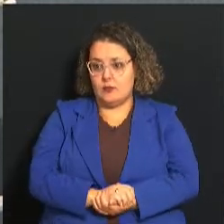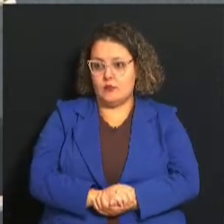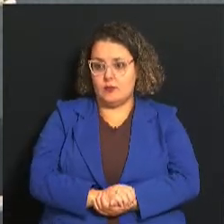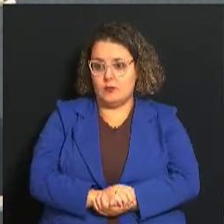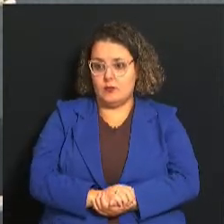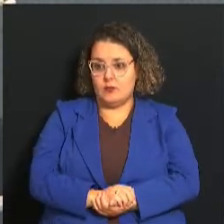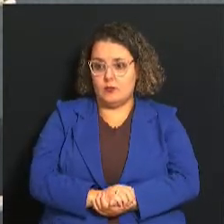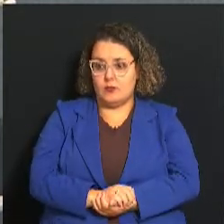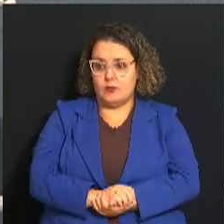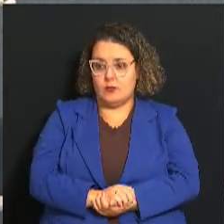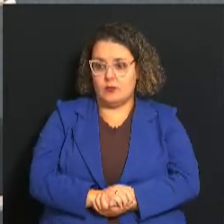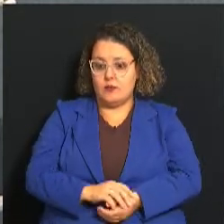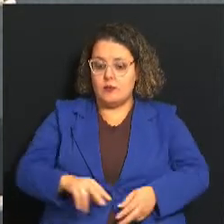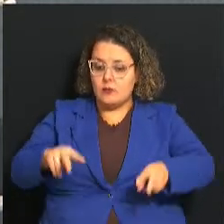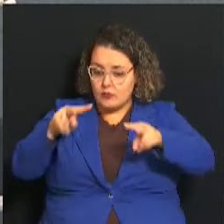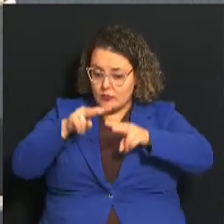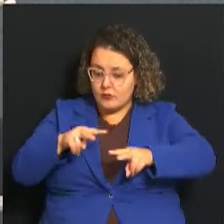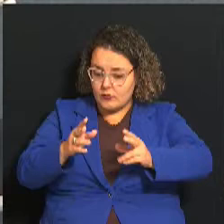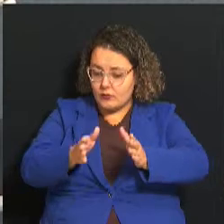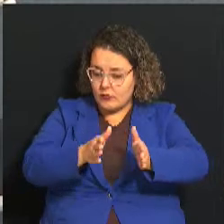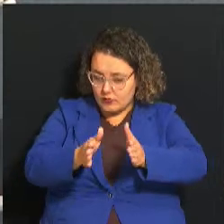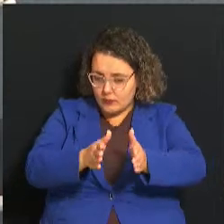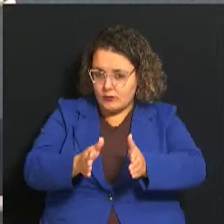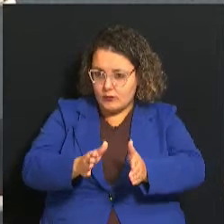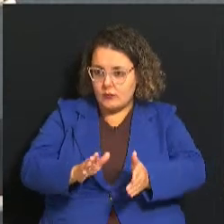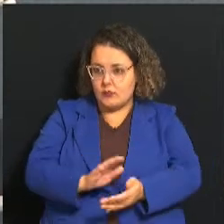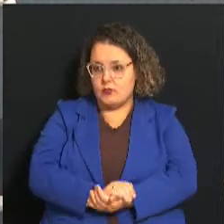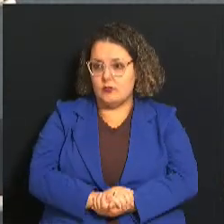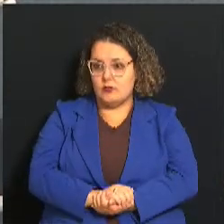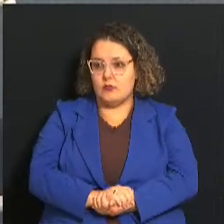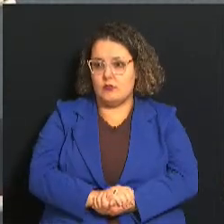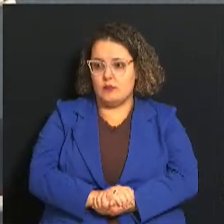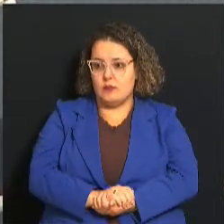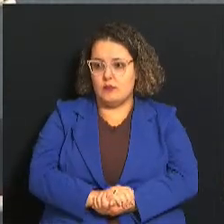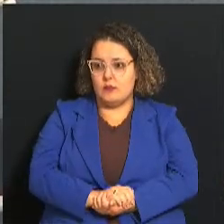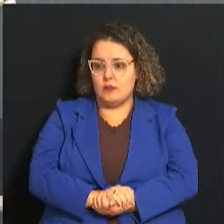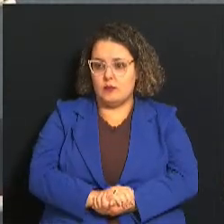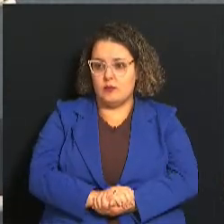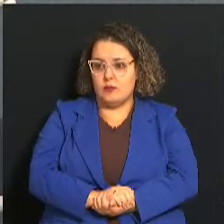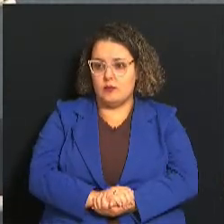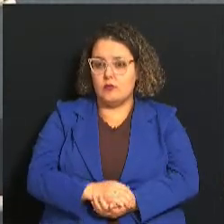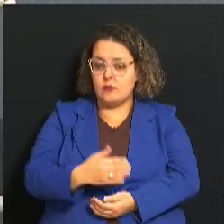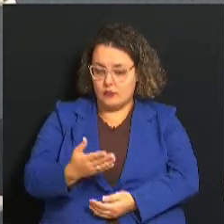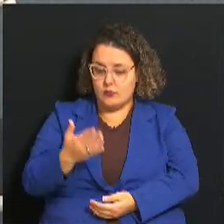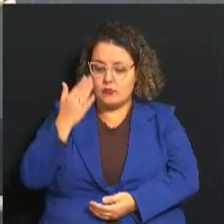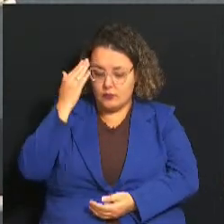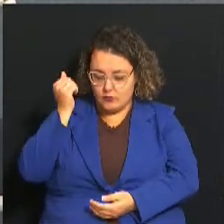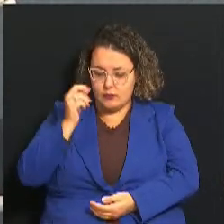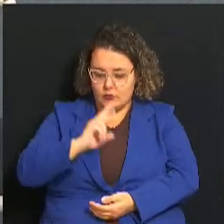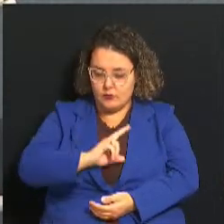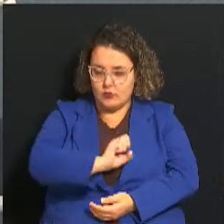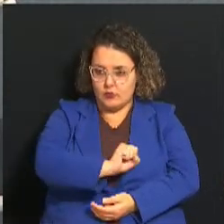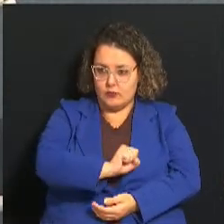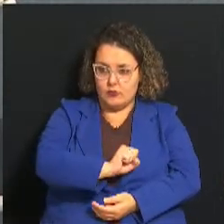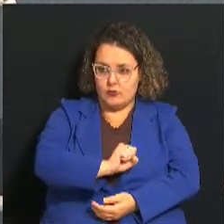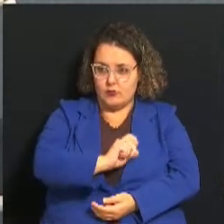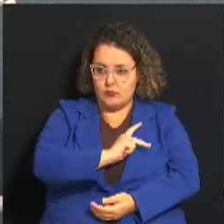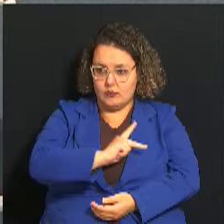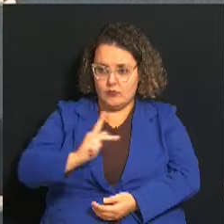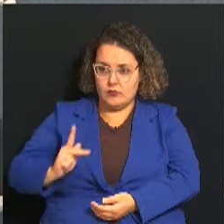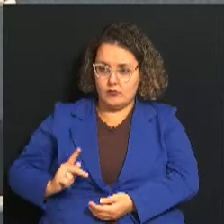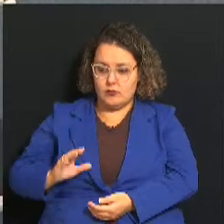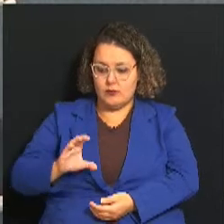vejo recentemente, o senhor sabe, não é, vereador Rossim, que eu assumi a presidência do